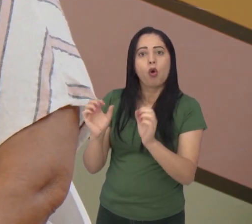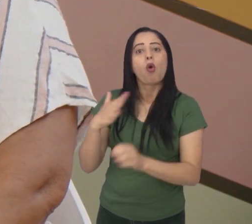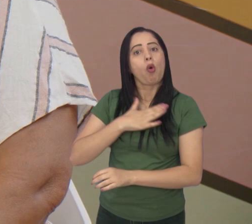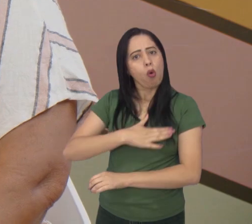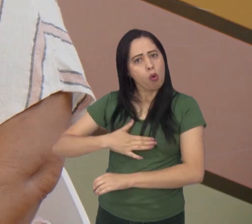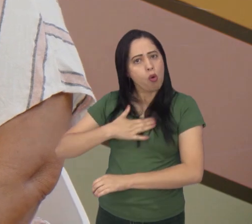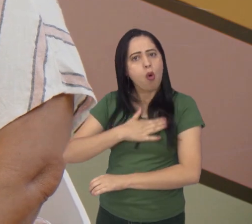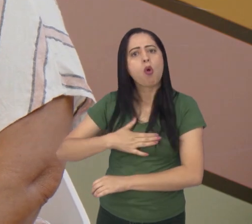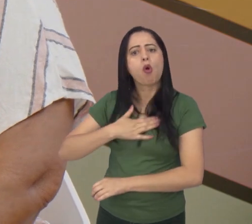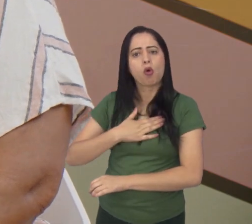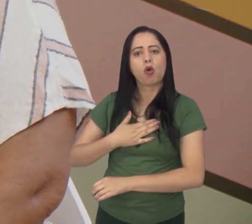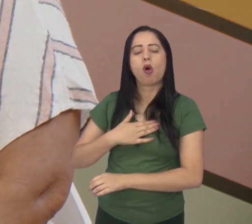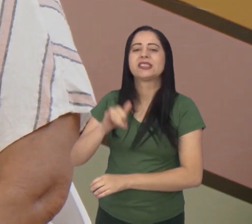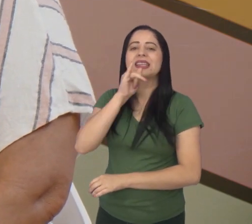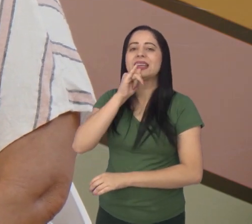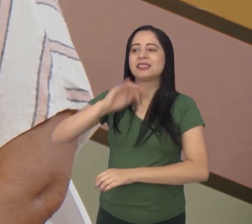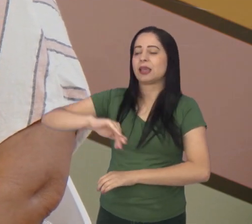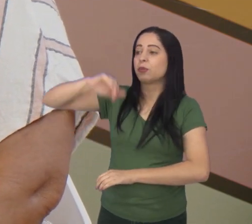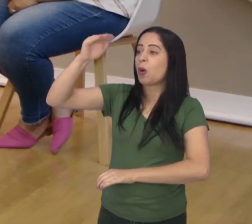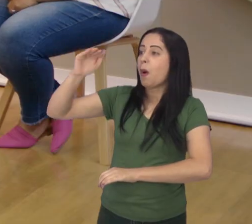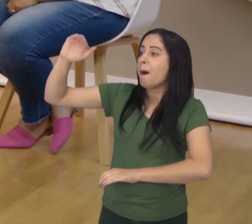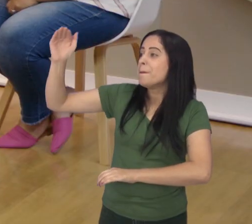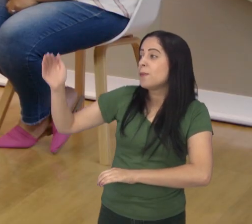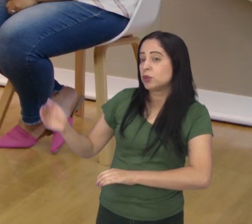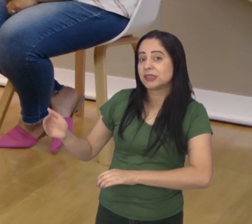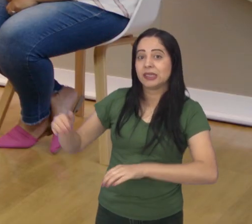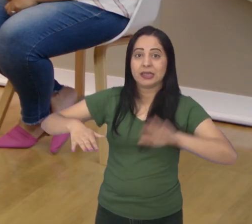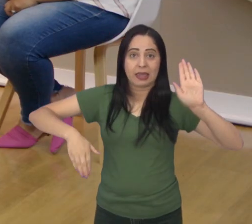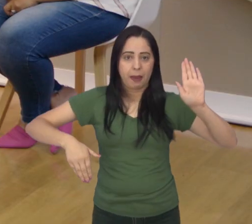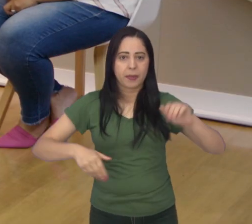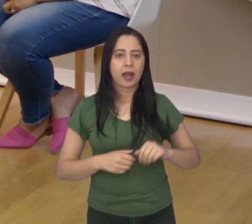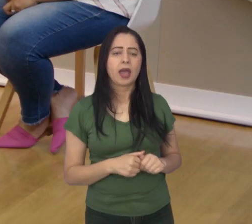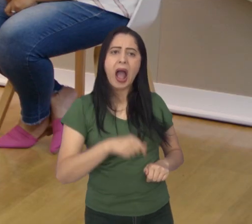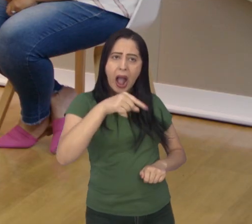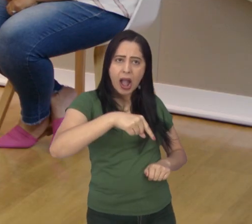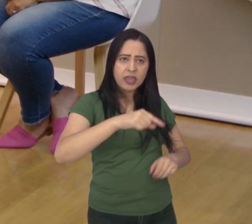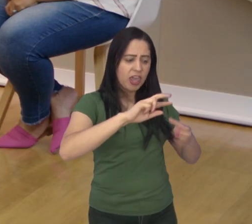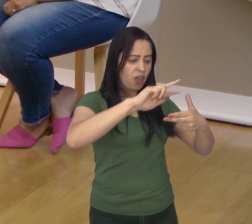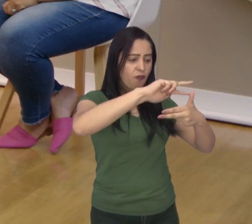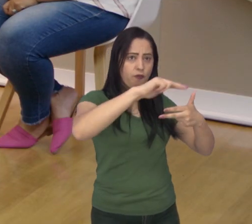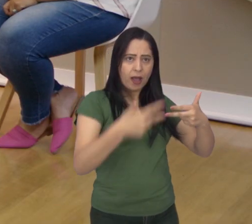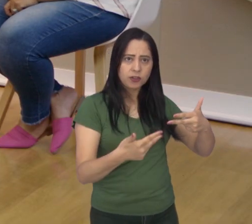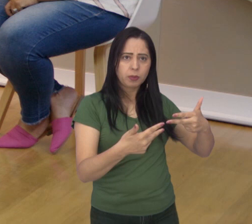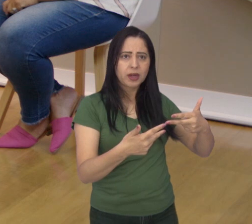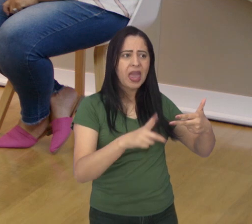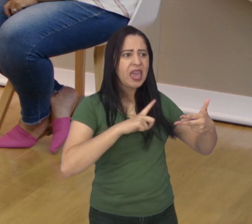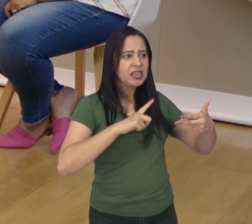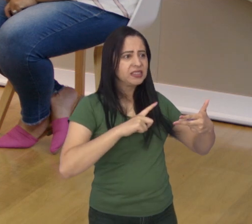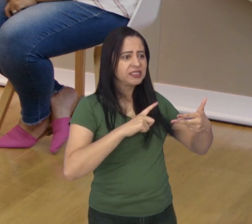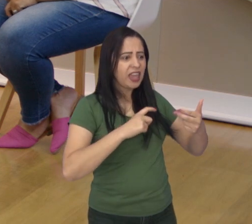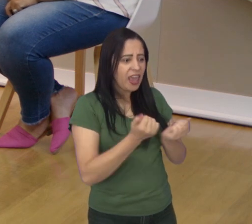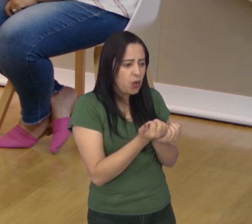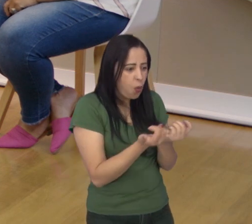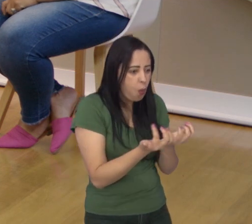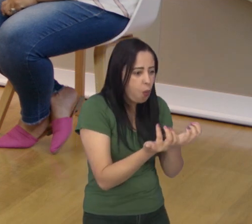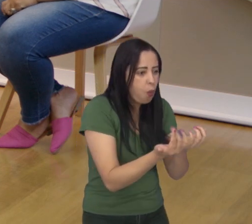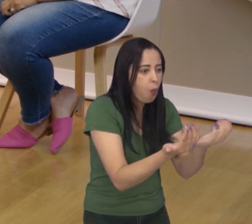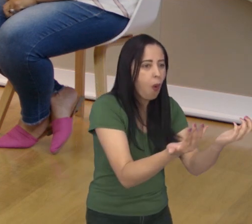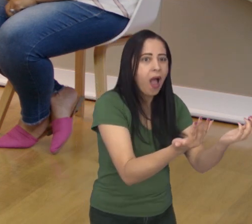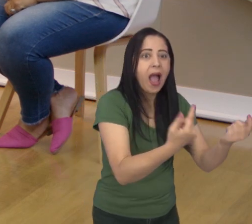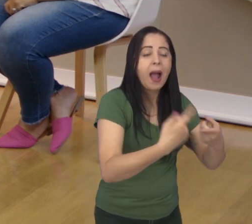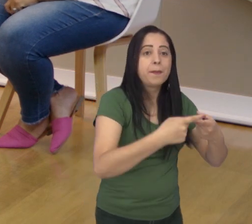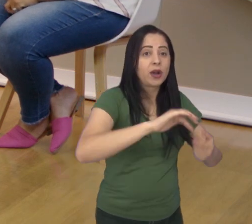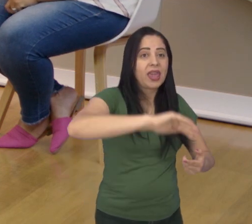bem numa praia, por exemplo. Por isso que as cidades aqui do Vale do Paraíba geralmente têm as plantações, porque ela gosta de lugares